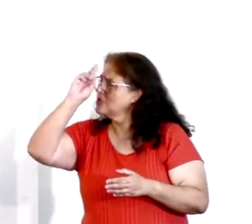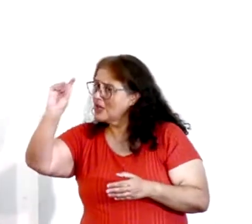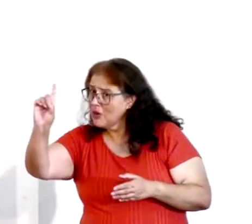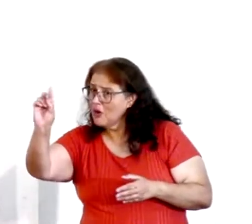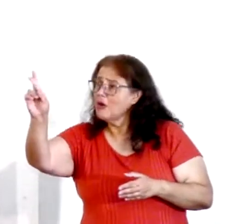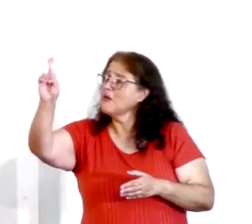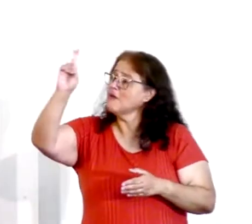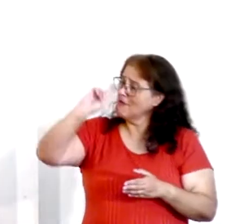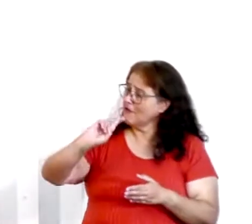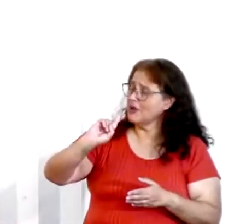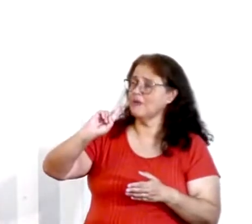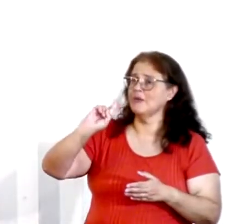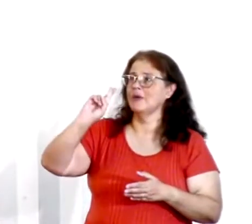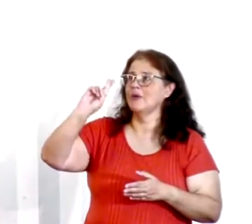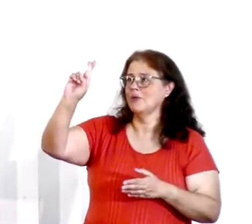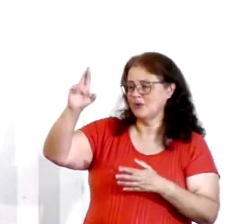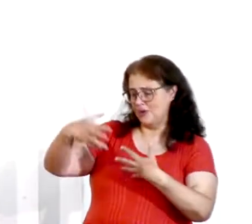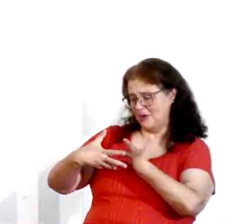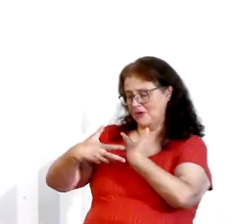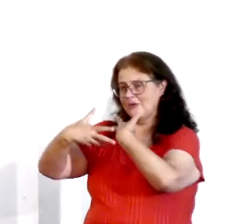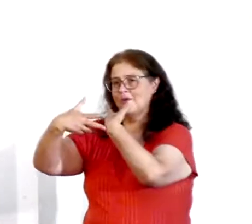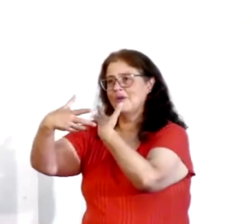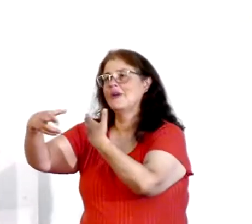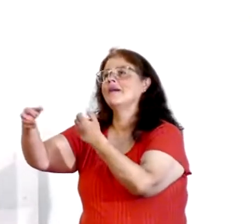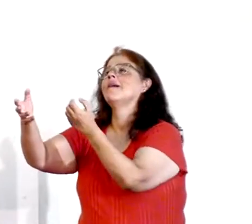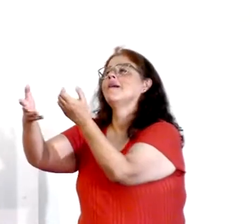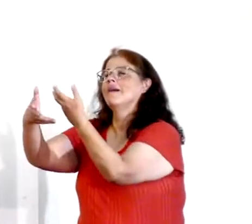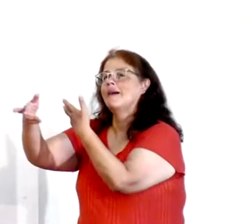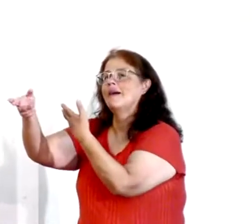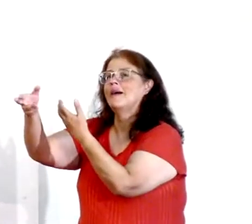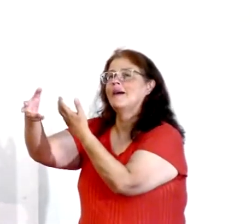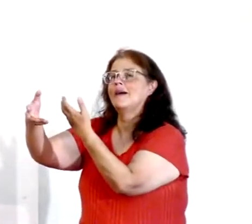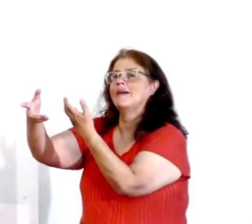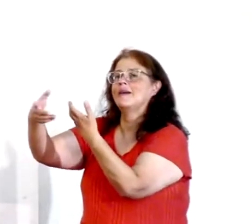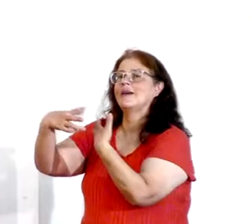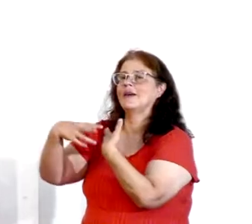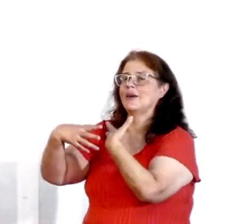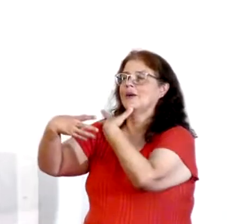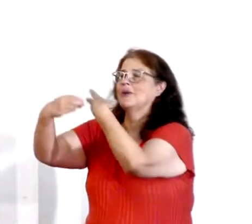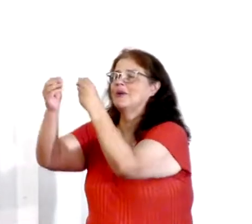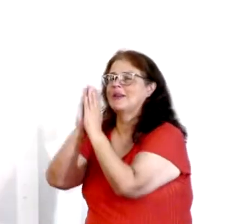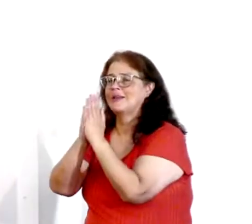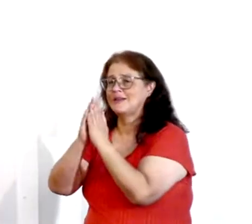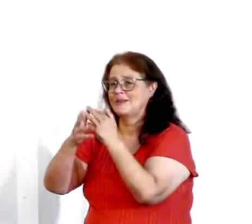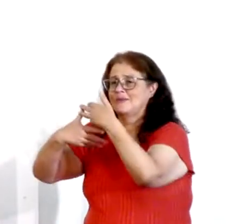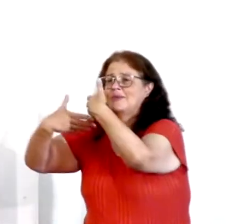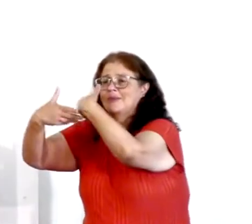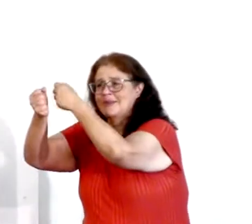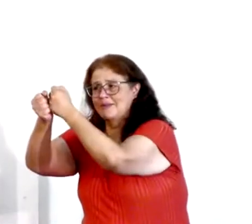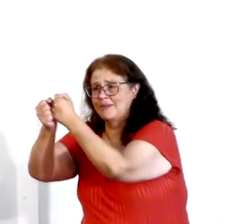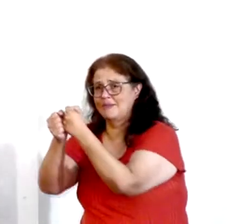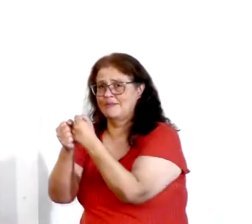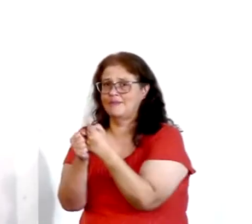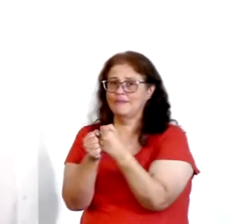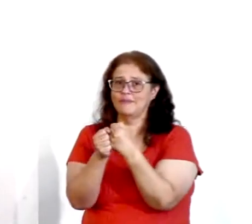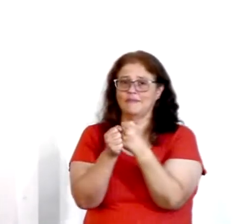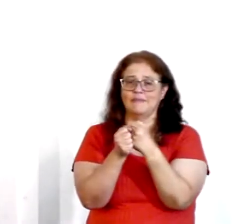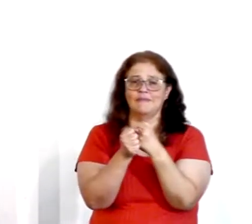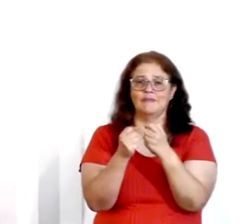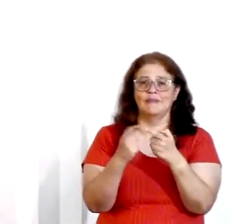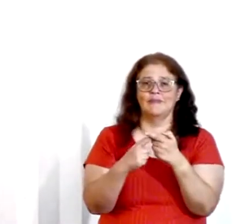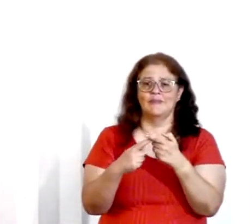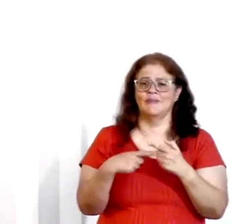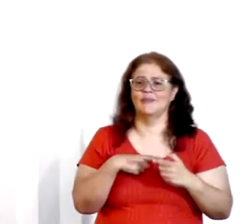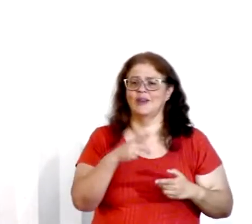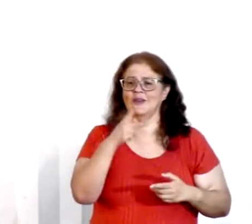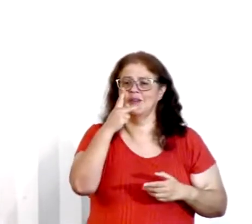Senhor acolhe a minha oração. Davi confia na justiça de Deus, em seu julgamento